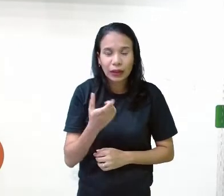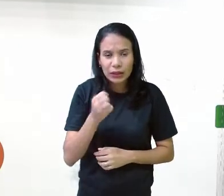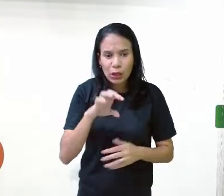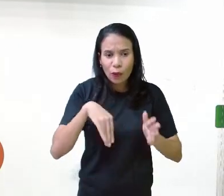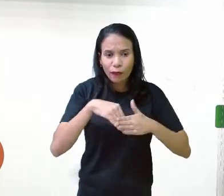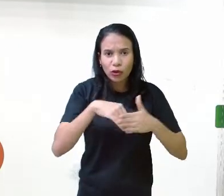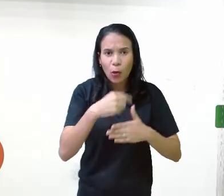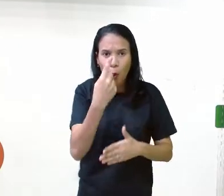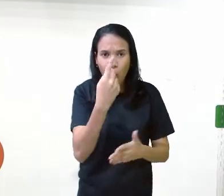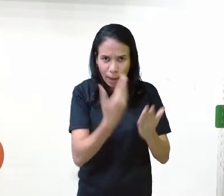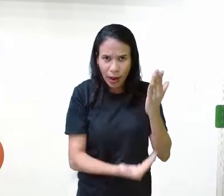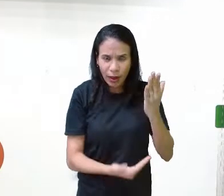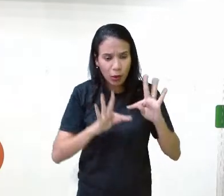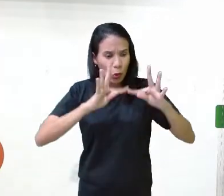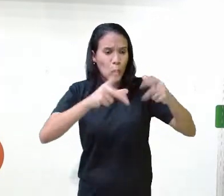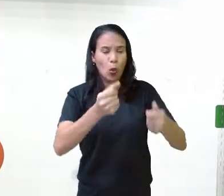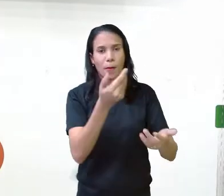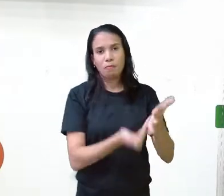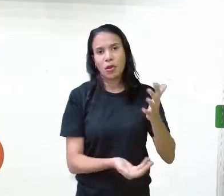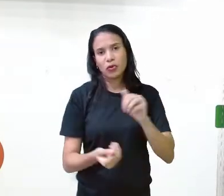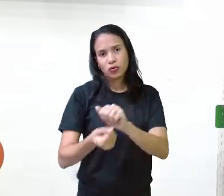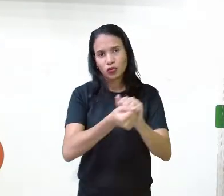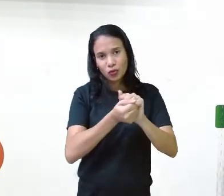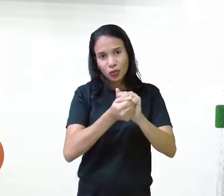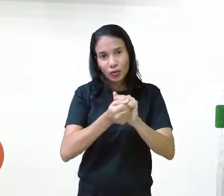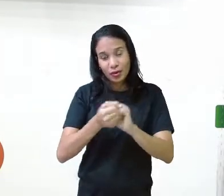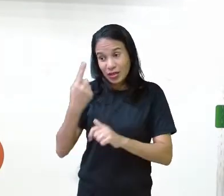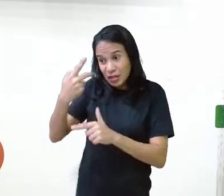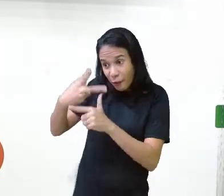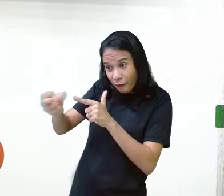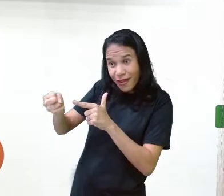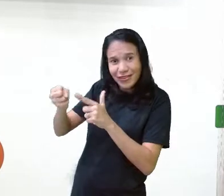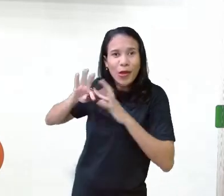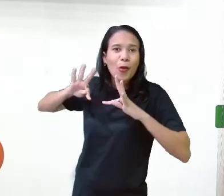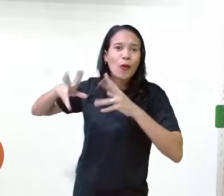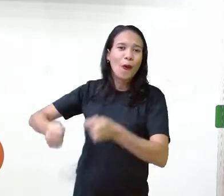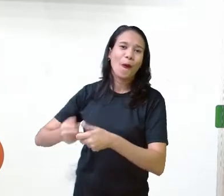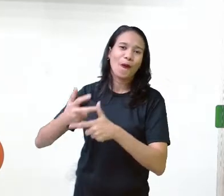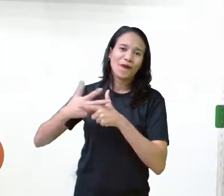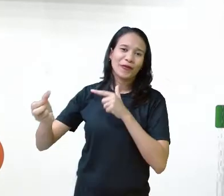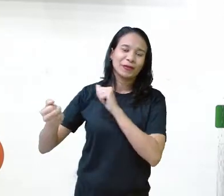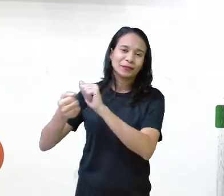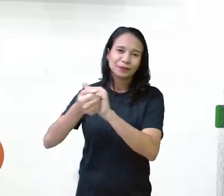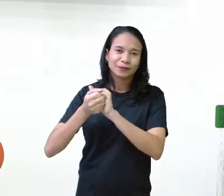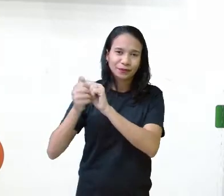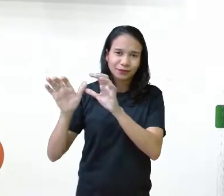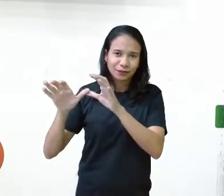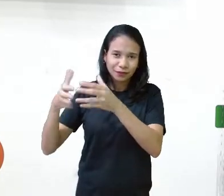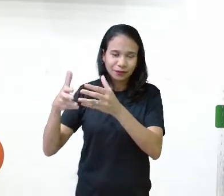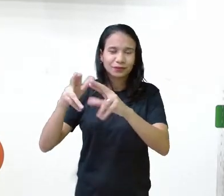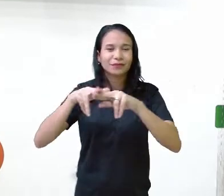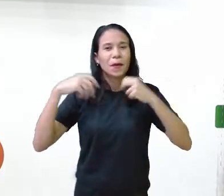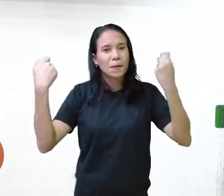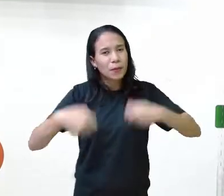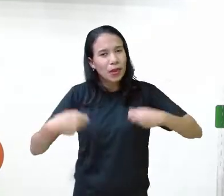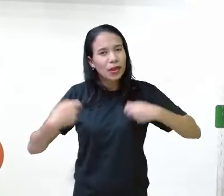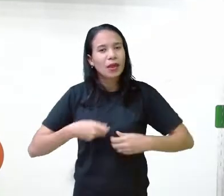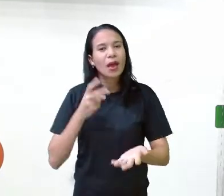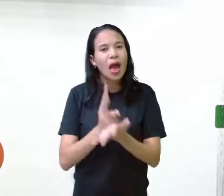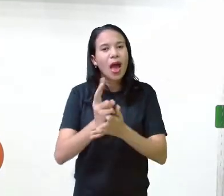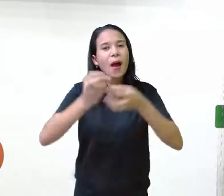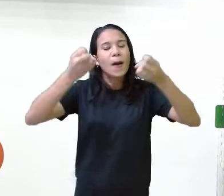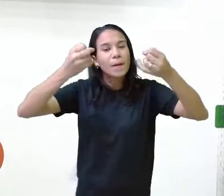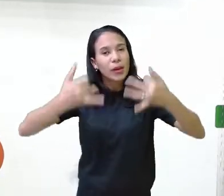perde junto. Quando ganha, então todos são contemplados. Então, precisamos estar sempre